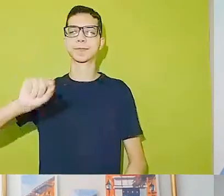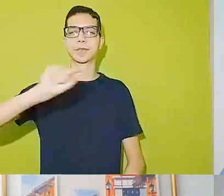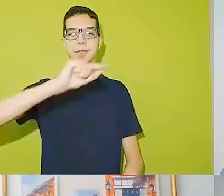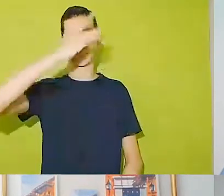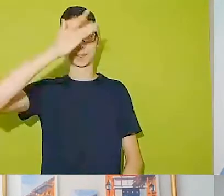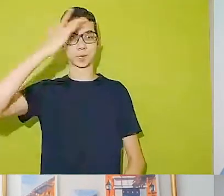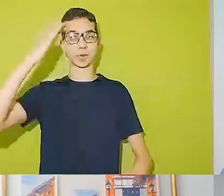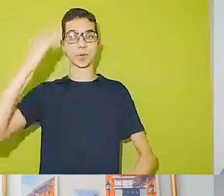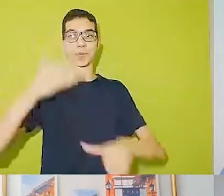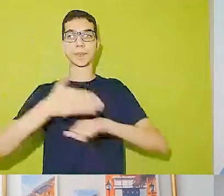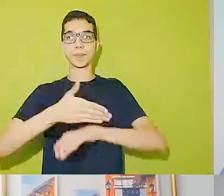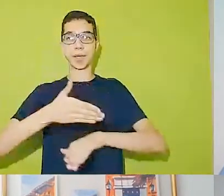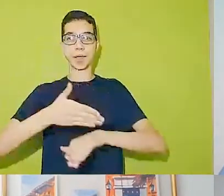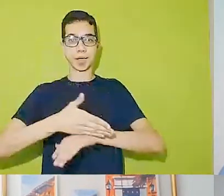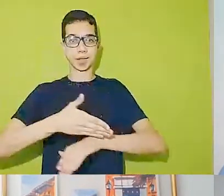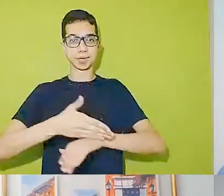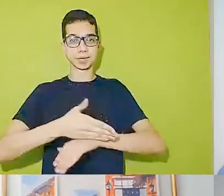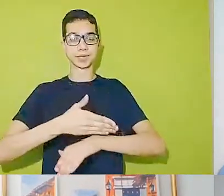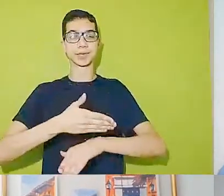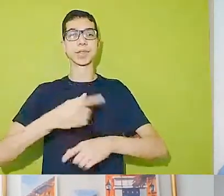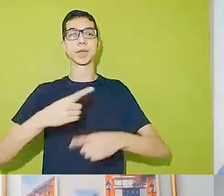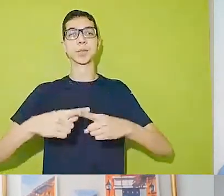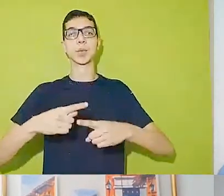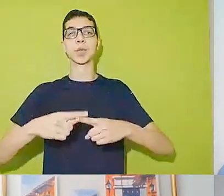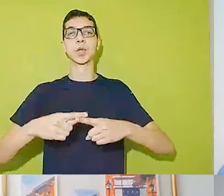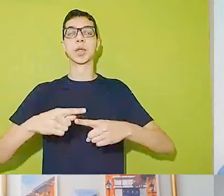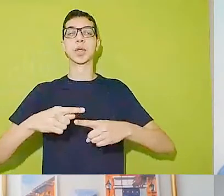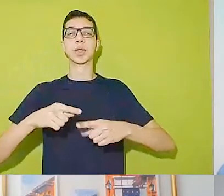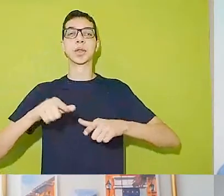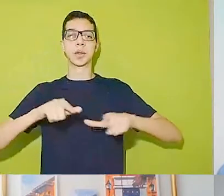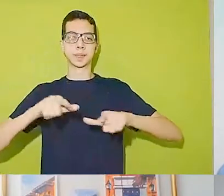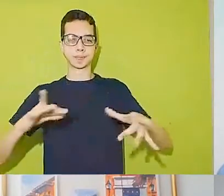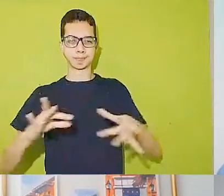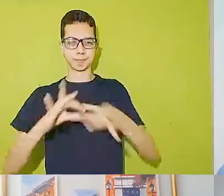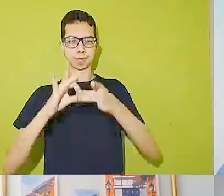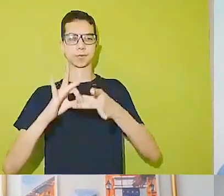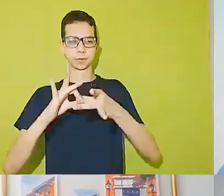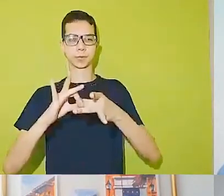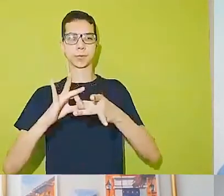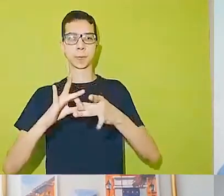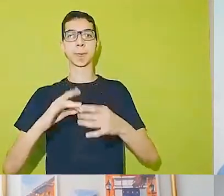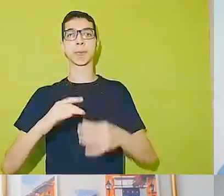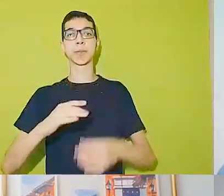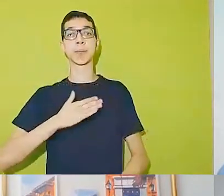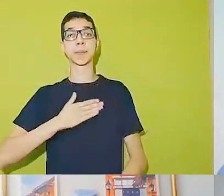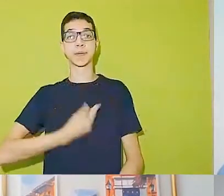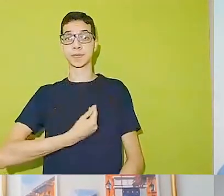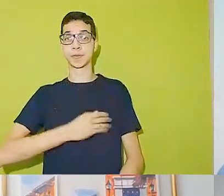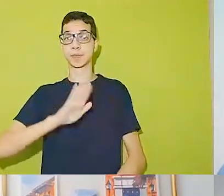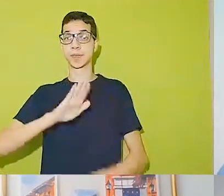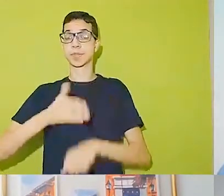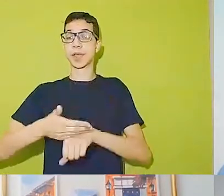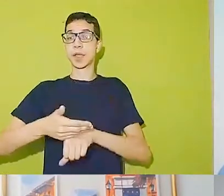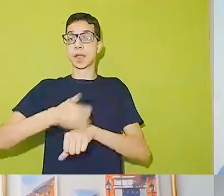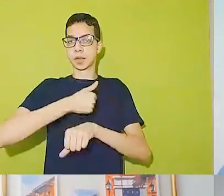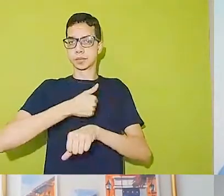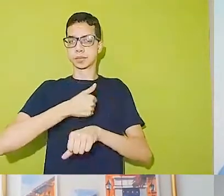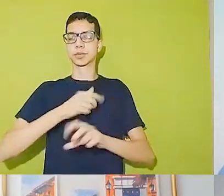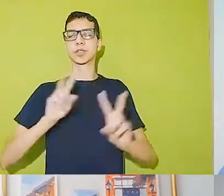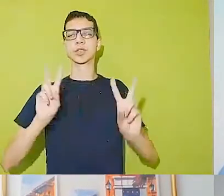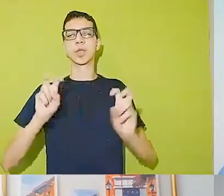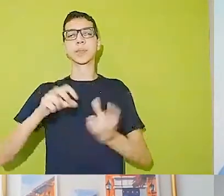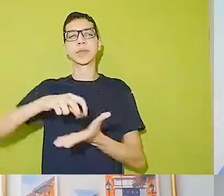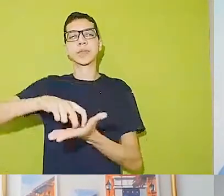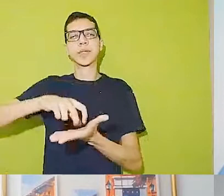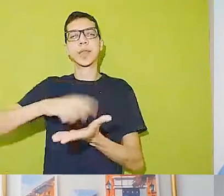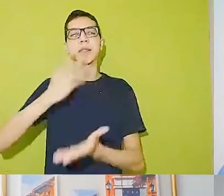participaram dessa construção desse trabalho coletivo, muito antes de mim, no Núcleo da Infância. O Peter, como